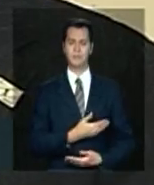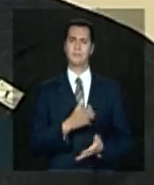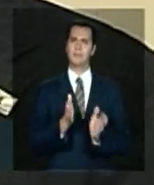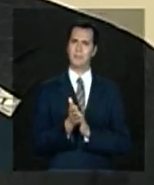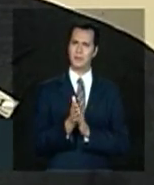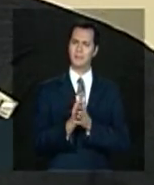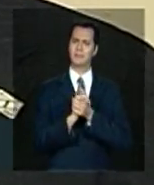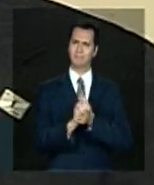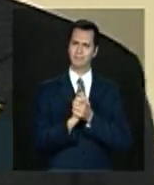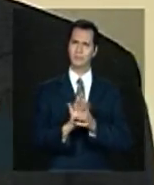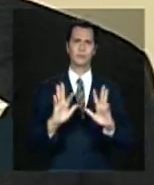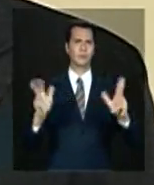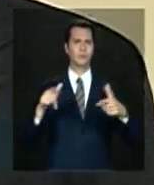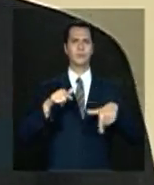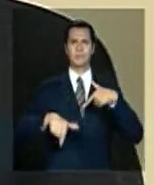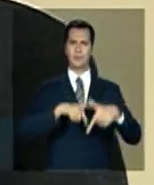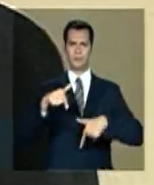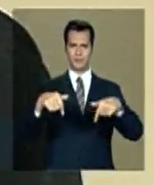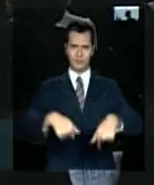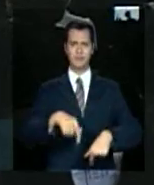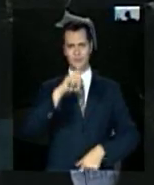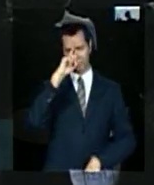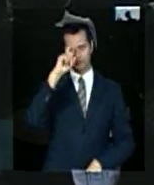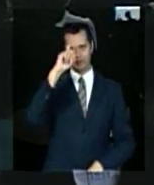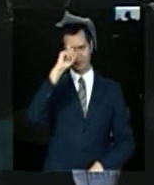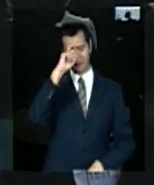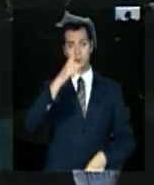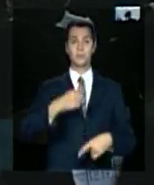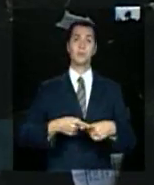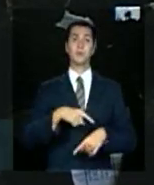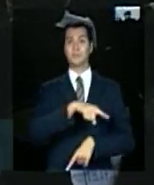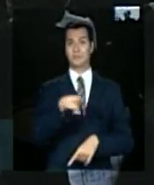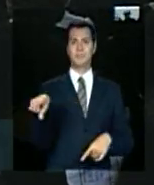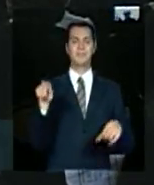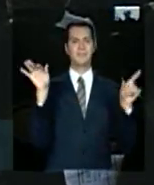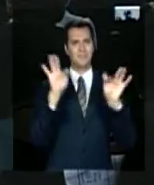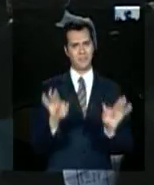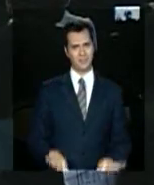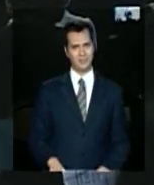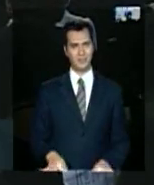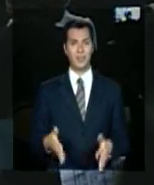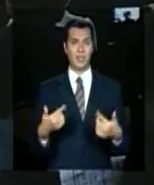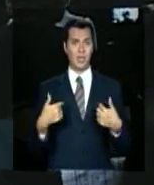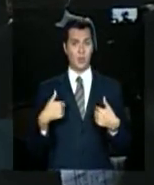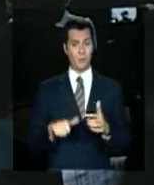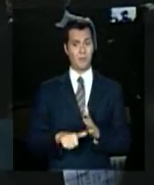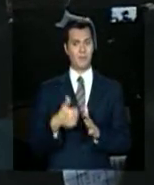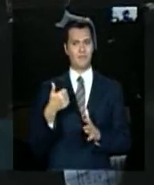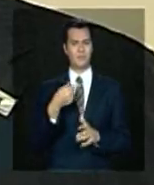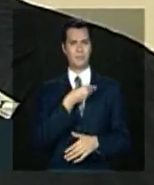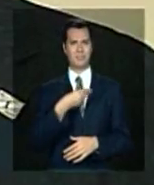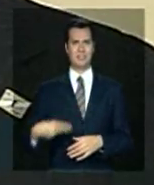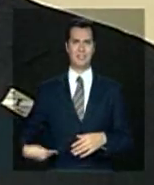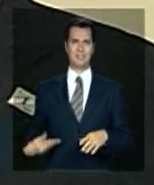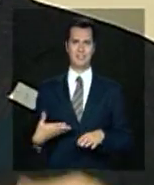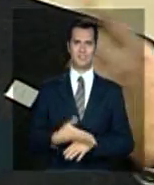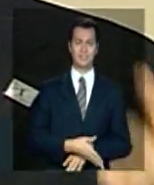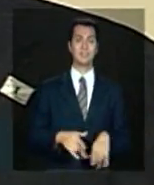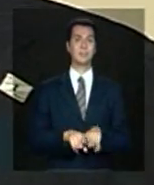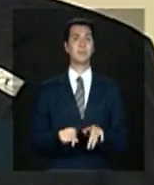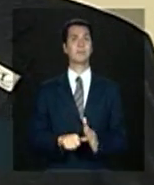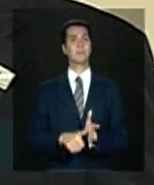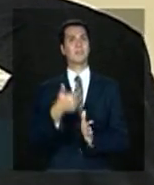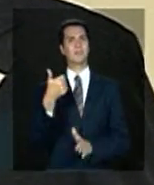a todos os Sofia Feldman aqui que estão muito felizes porque não é só primeira vez que o ministro vem não mas sobretudo